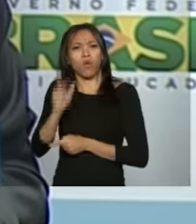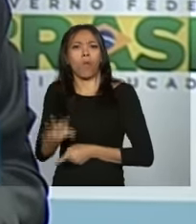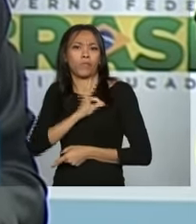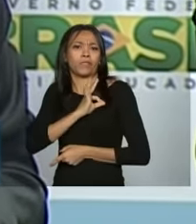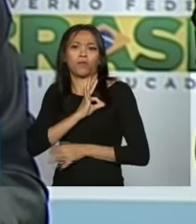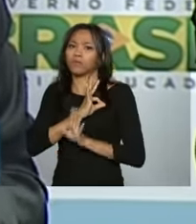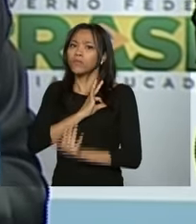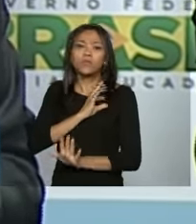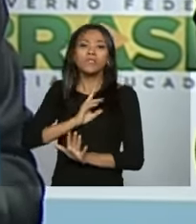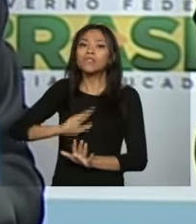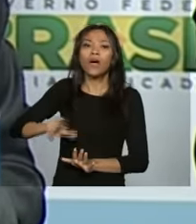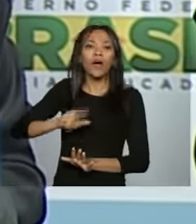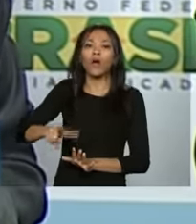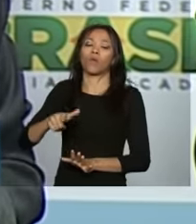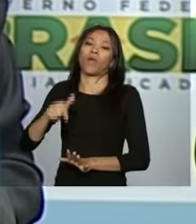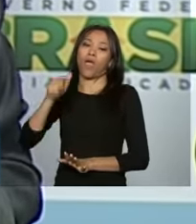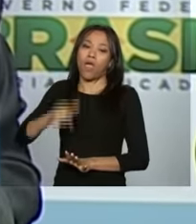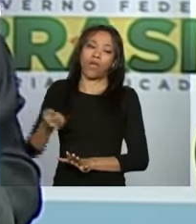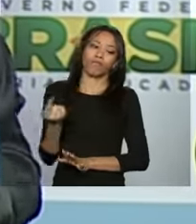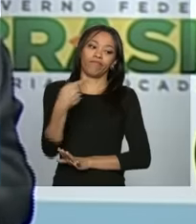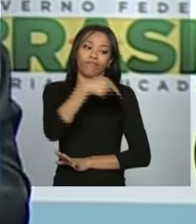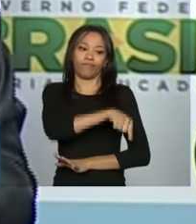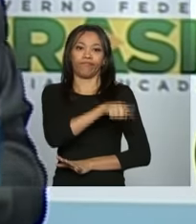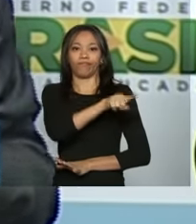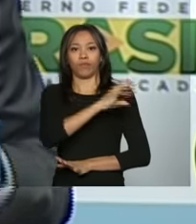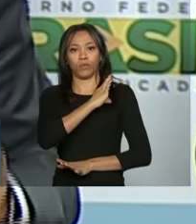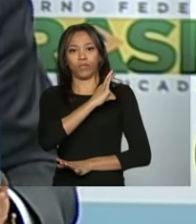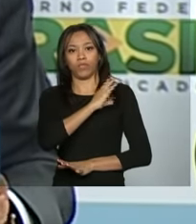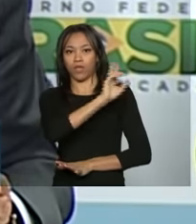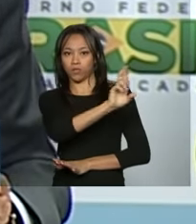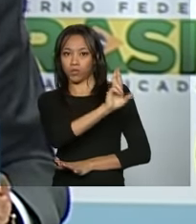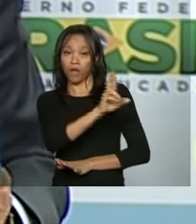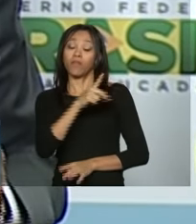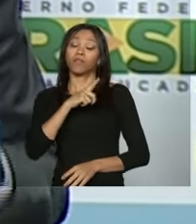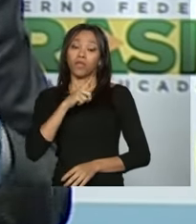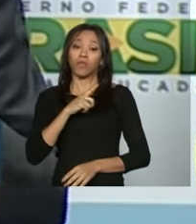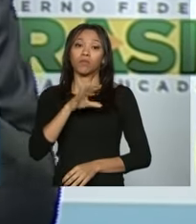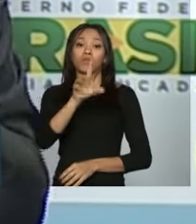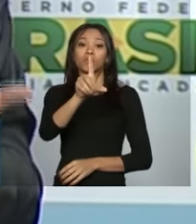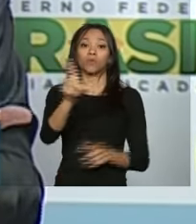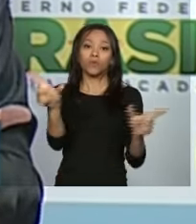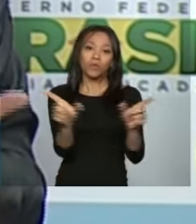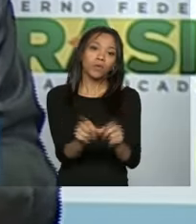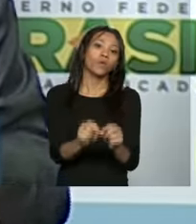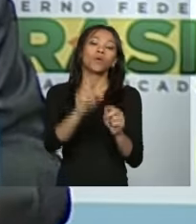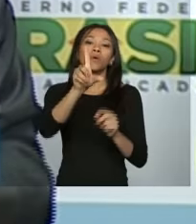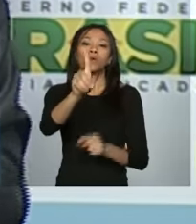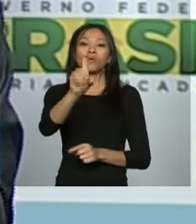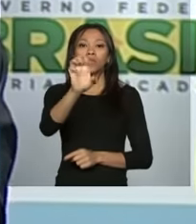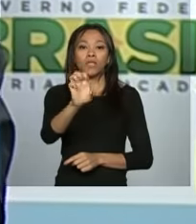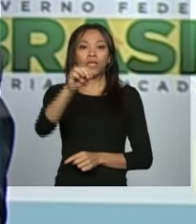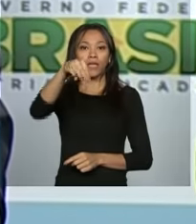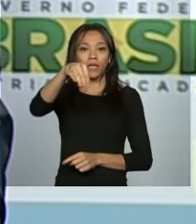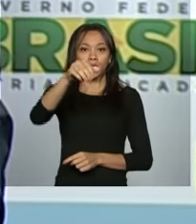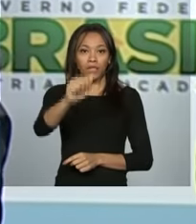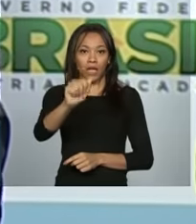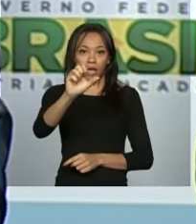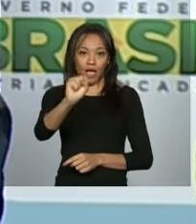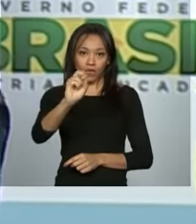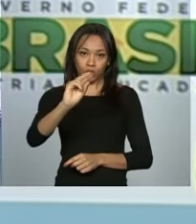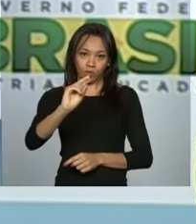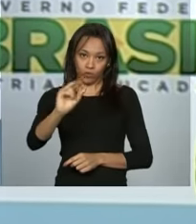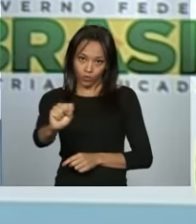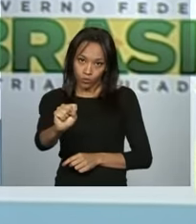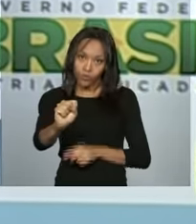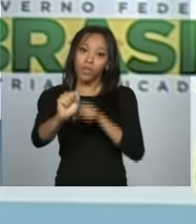essas responsabilidades aos órgãos competentes nós temos o Dena SUS que é o componente Federal do Sistema Nacional de auditoria